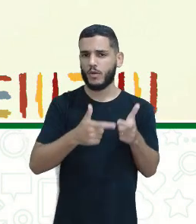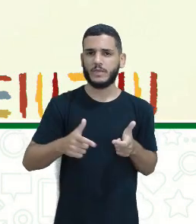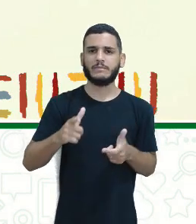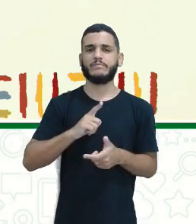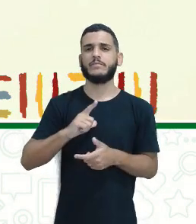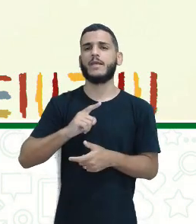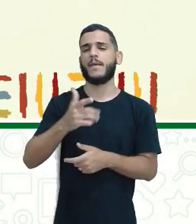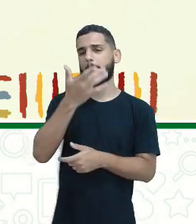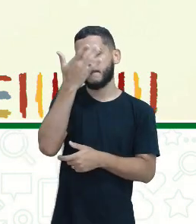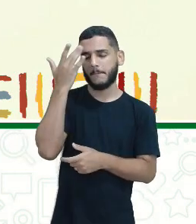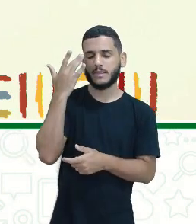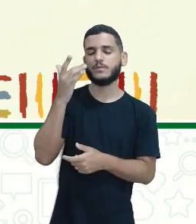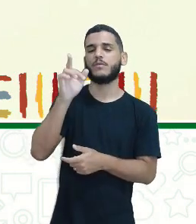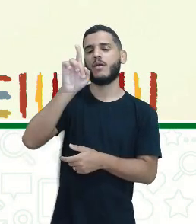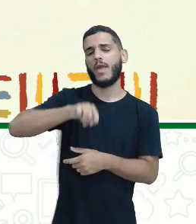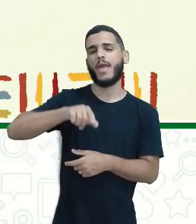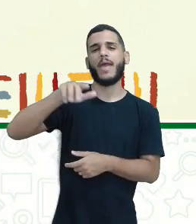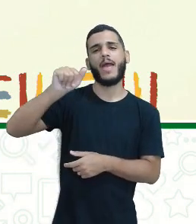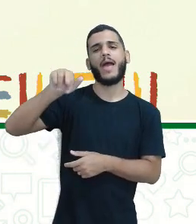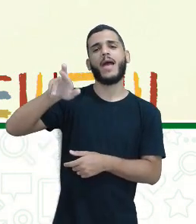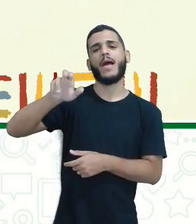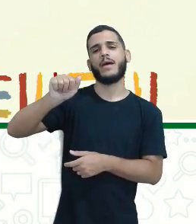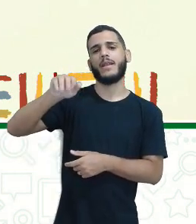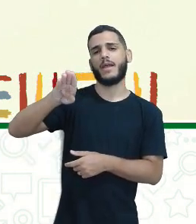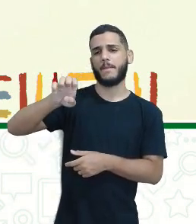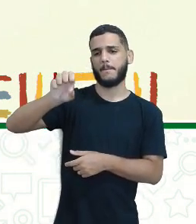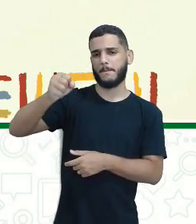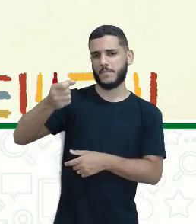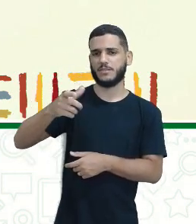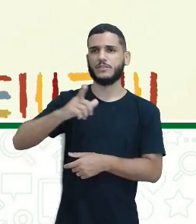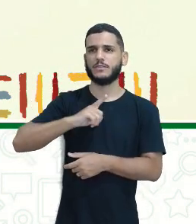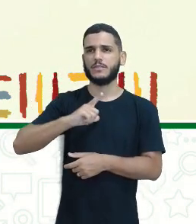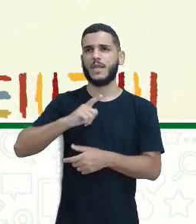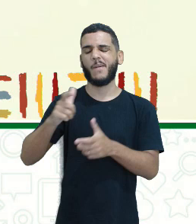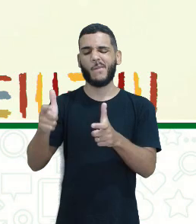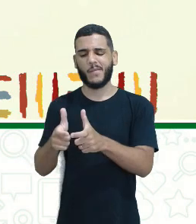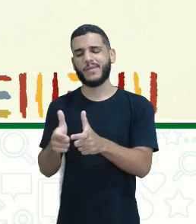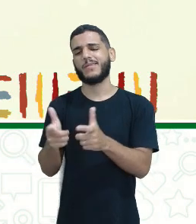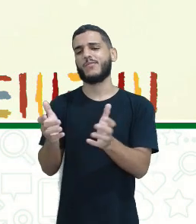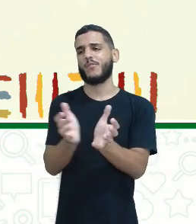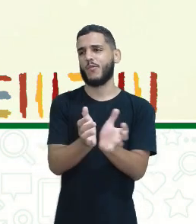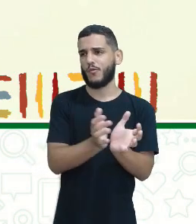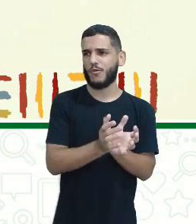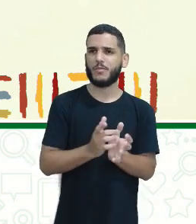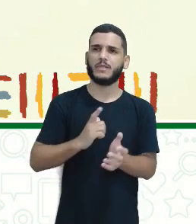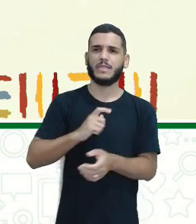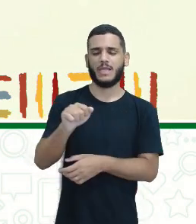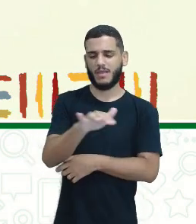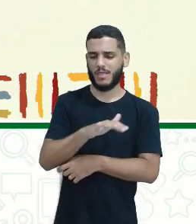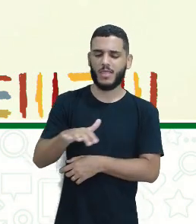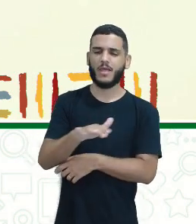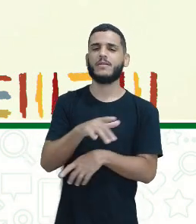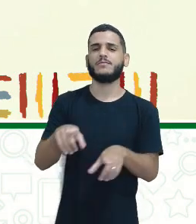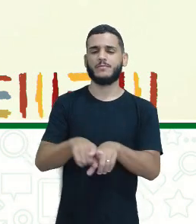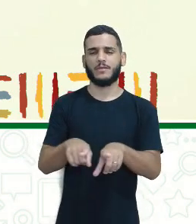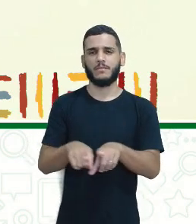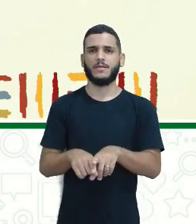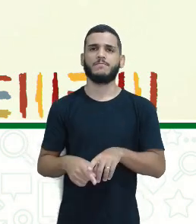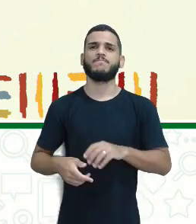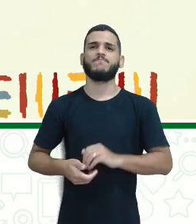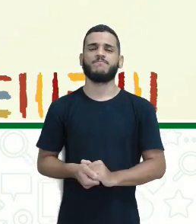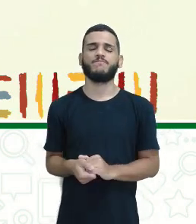árabes, lá na Mauritânia, em outros pequenos grupos naquela região, tá certo,